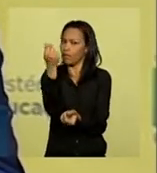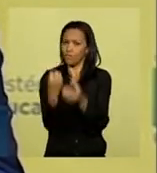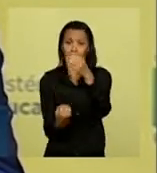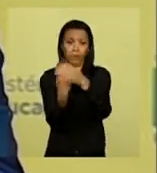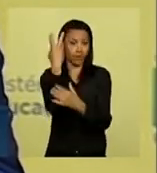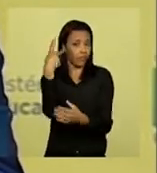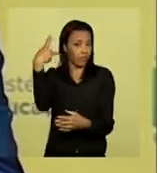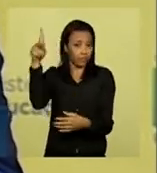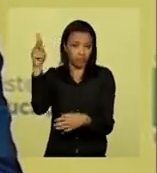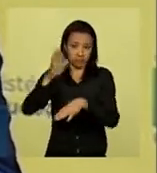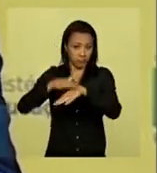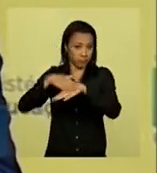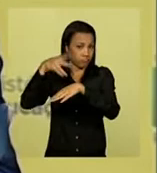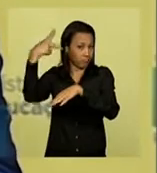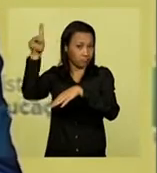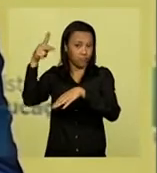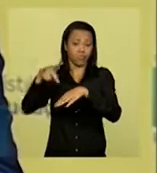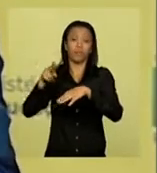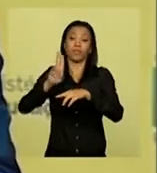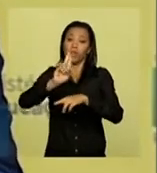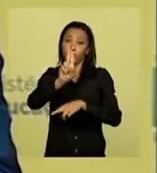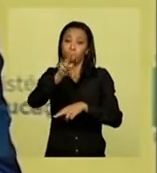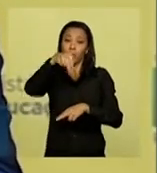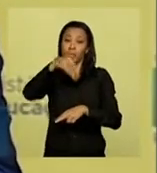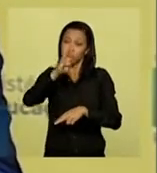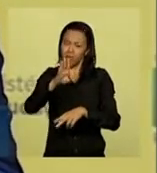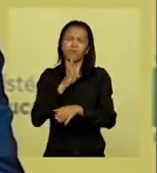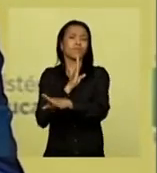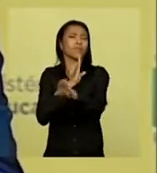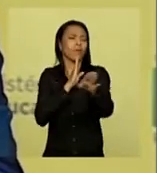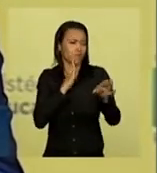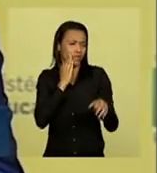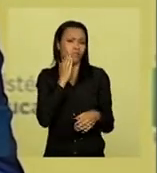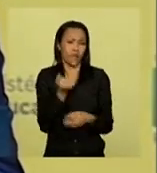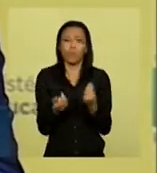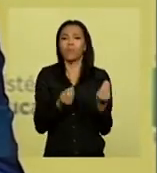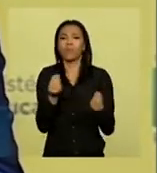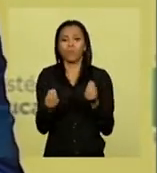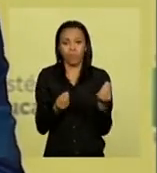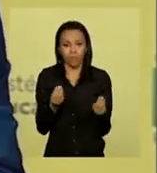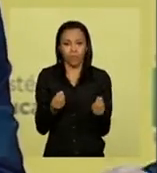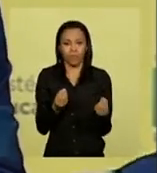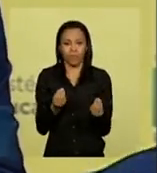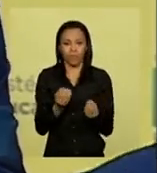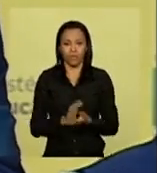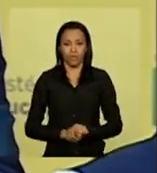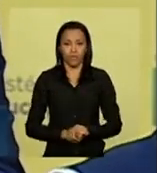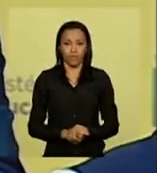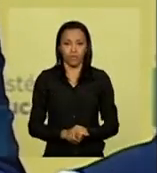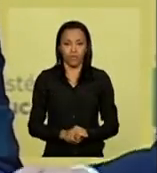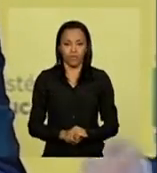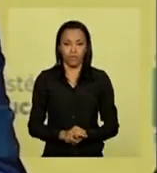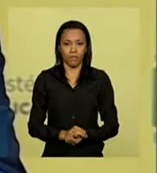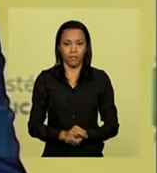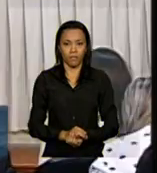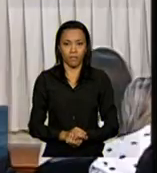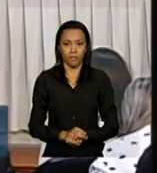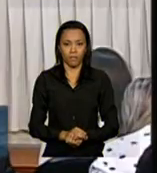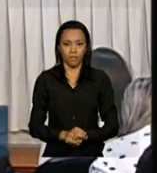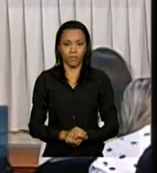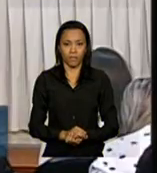MB tem uma política específica profissional liberal que vocês conhecem Aqui vocês têm filhos e acompanhou isso então eu